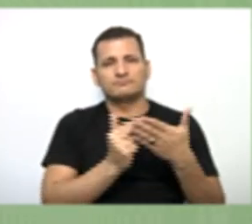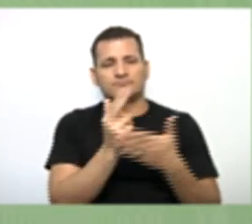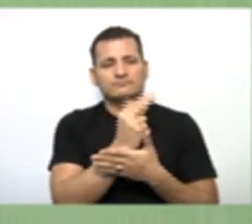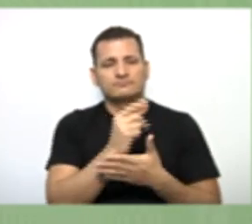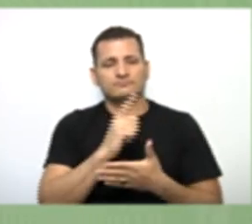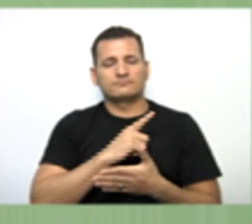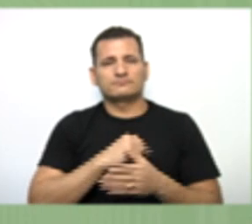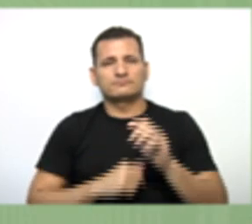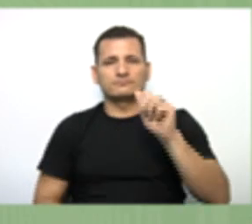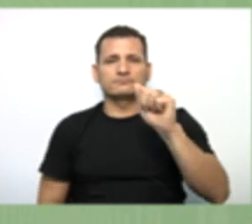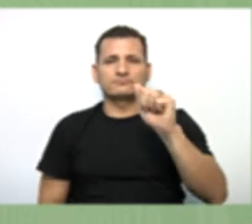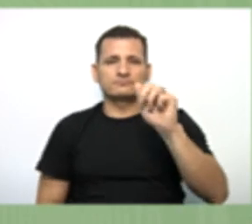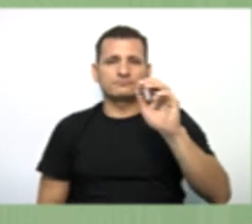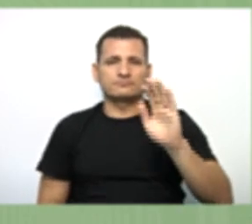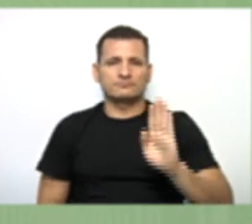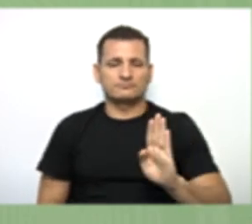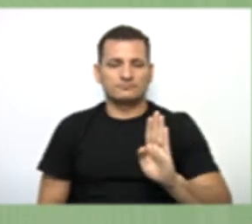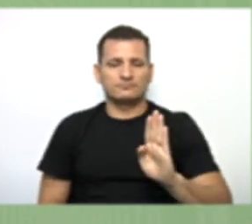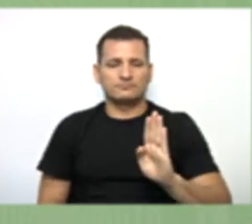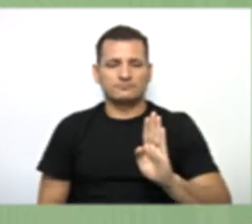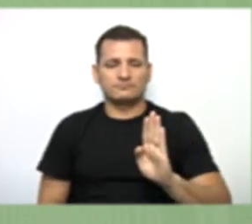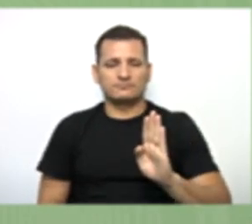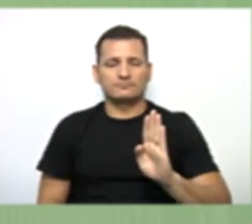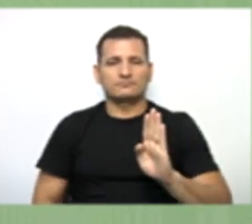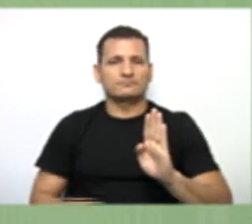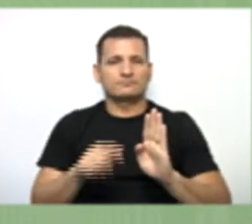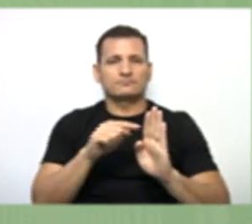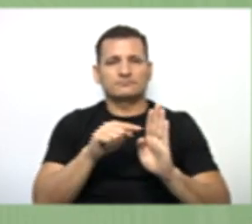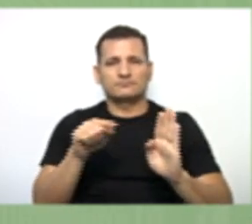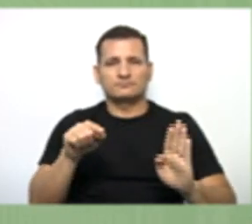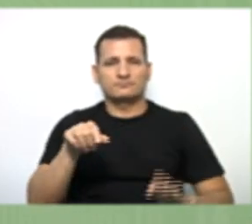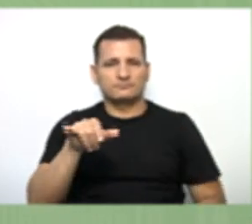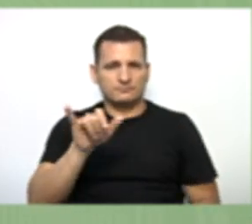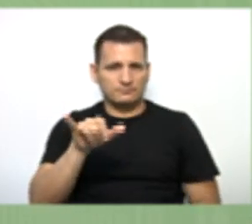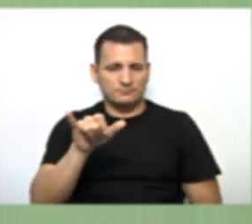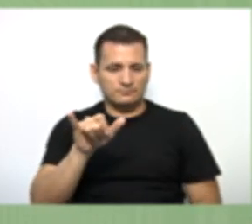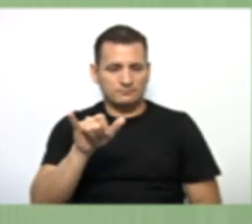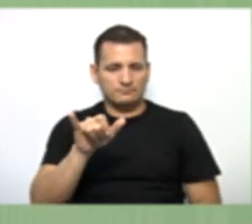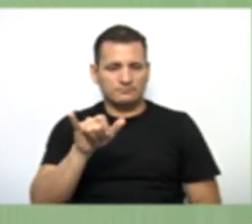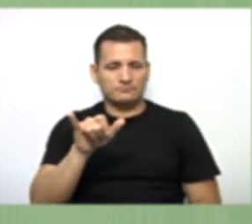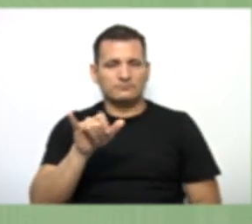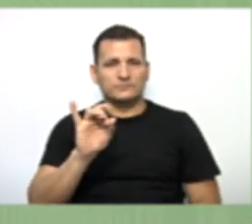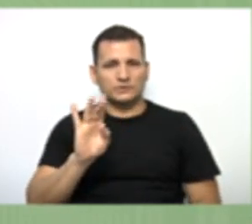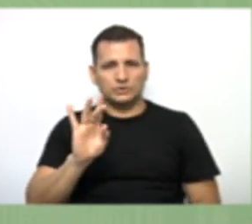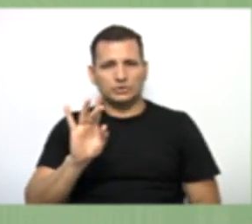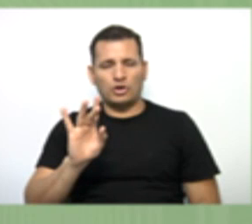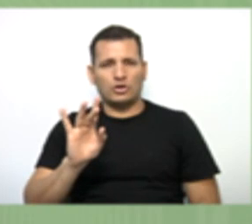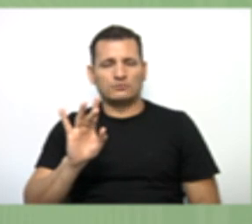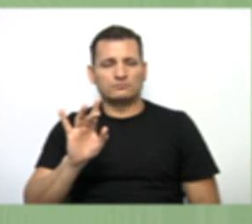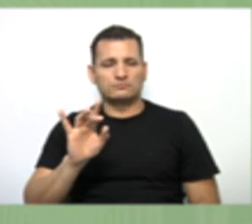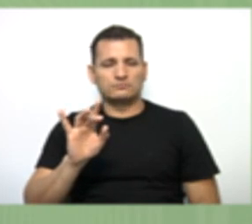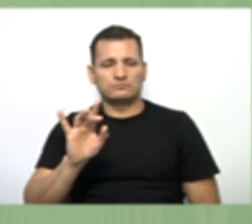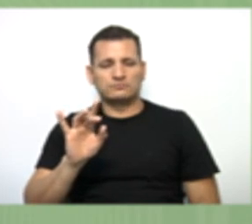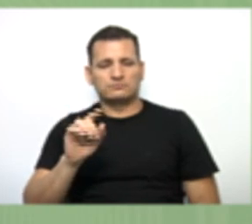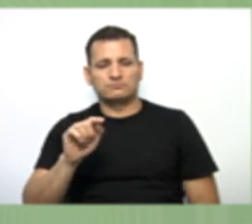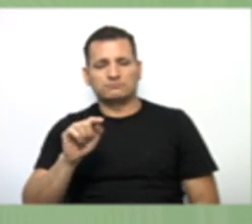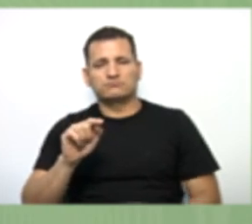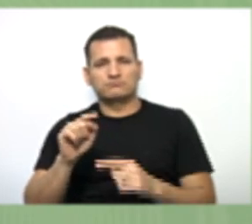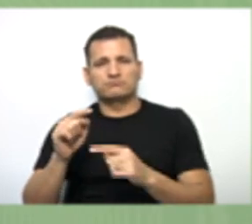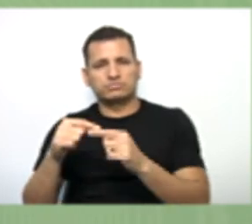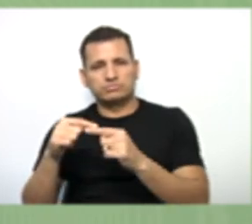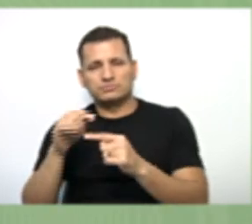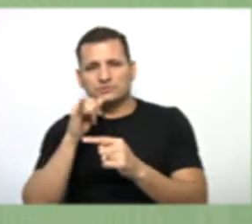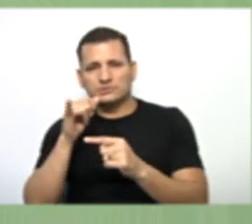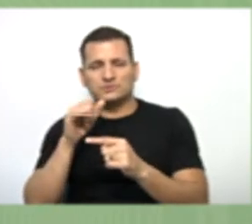entrada A e uma entrada B. O Y só vai ser ligado se o A e o B estiverem